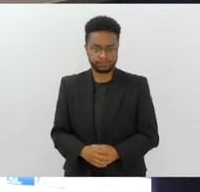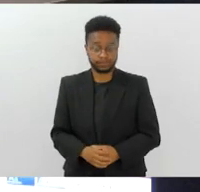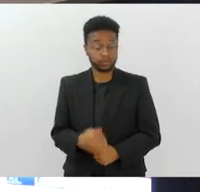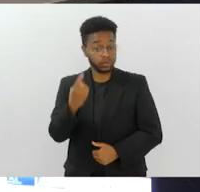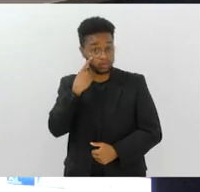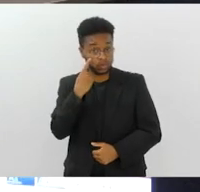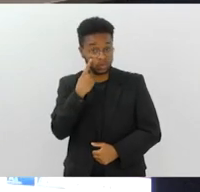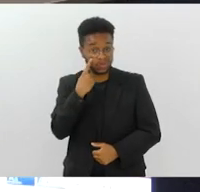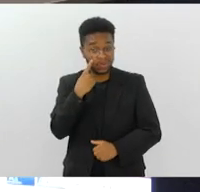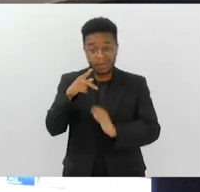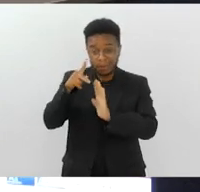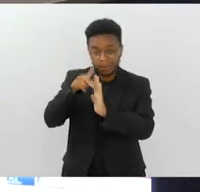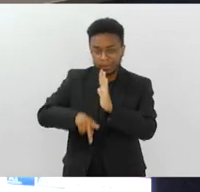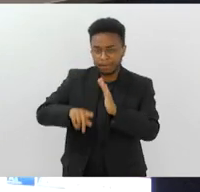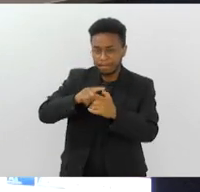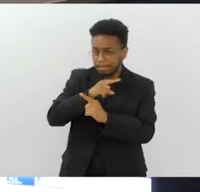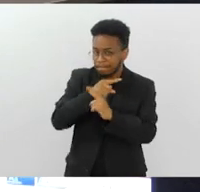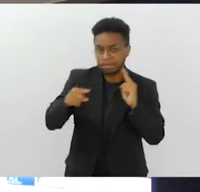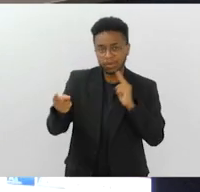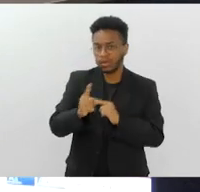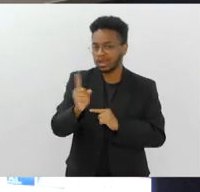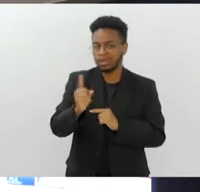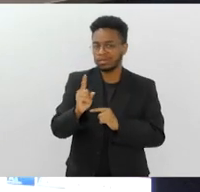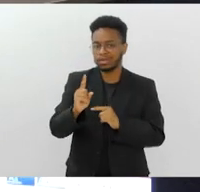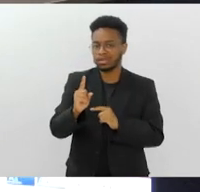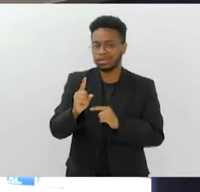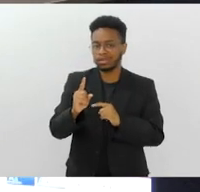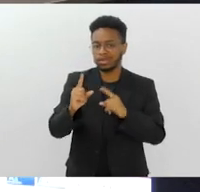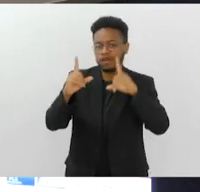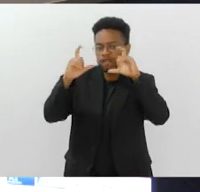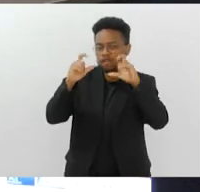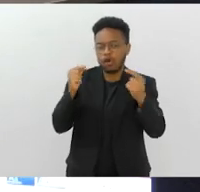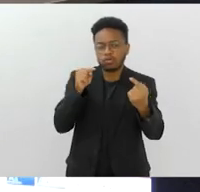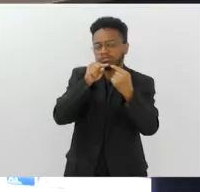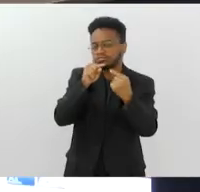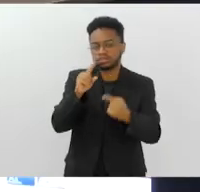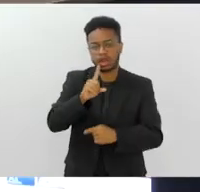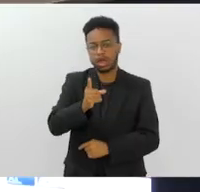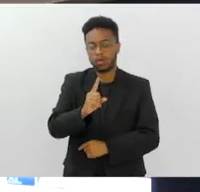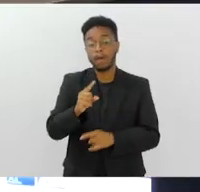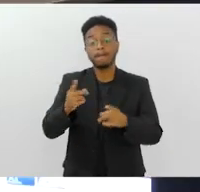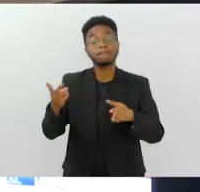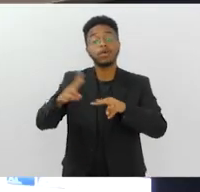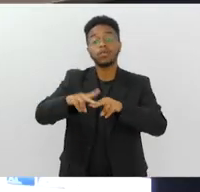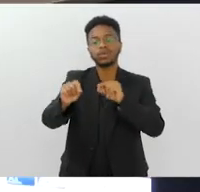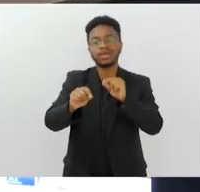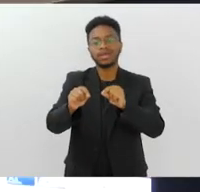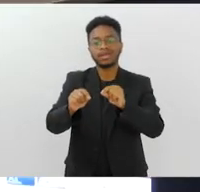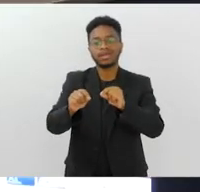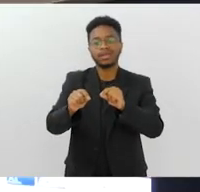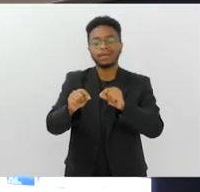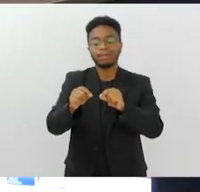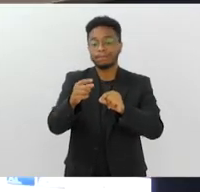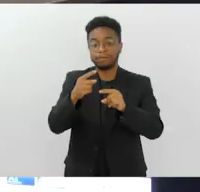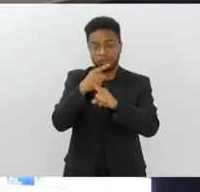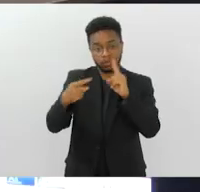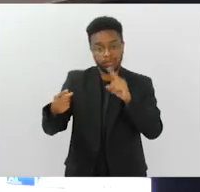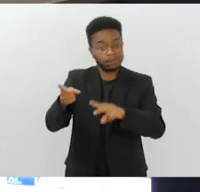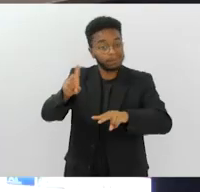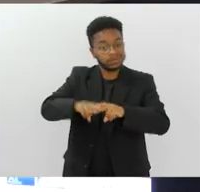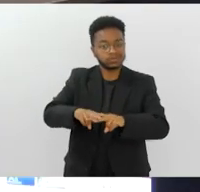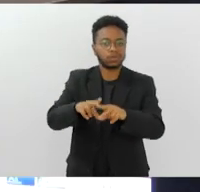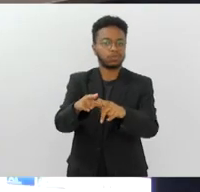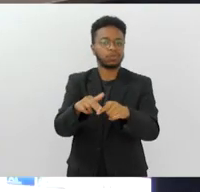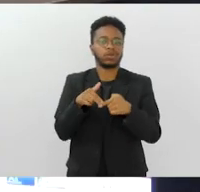projeto não Veda o Recon não Veda o reconhecimento fotográfico Veda a prisão por eles reconhecimento